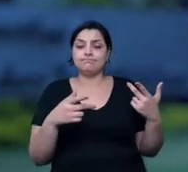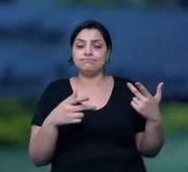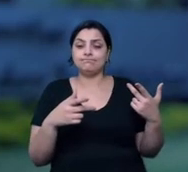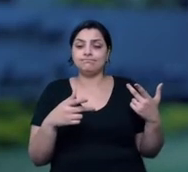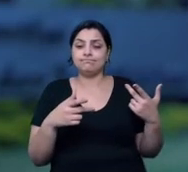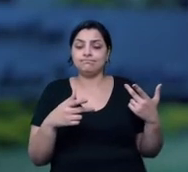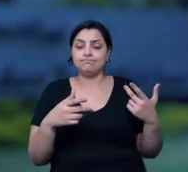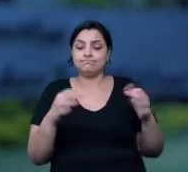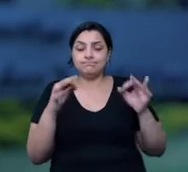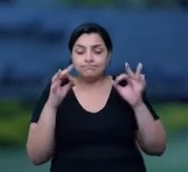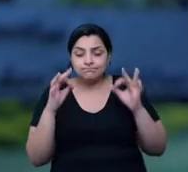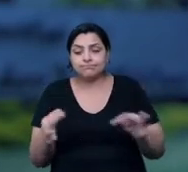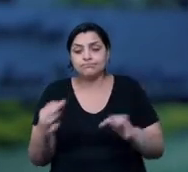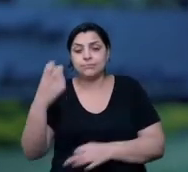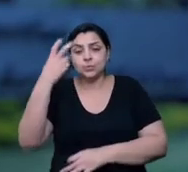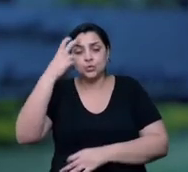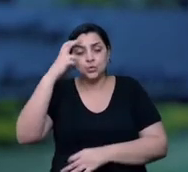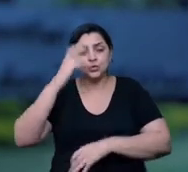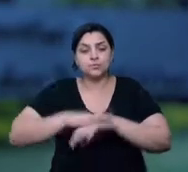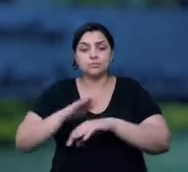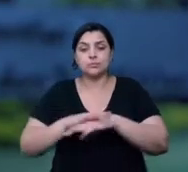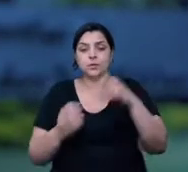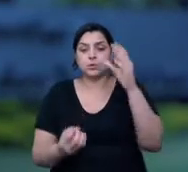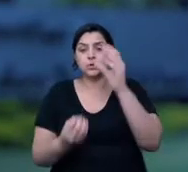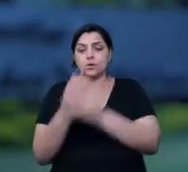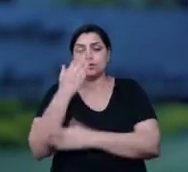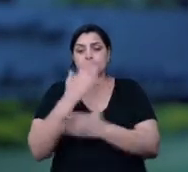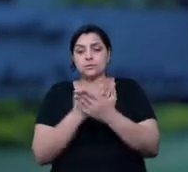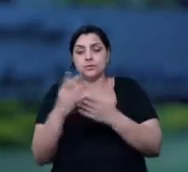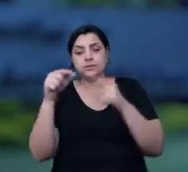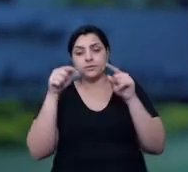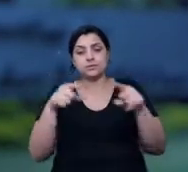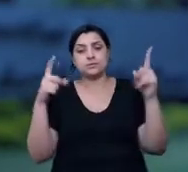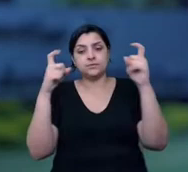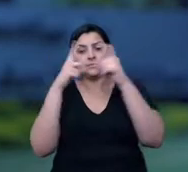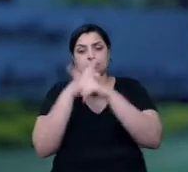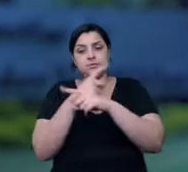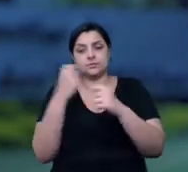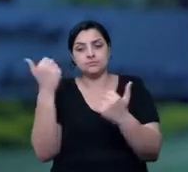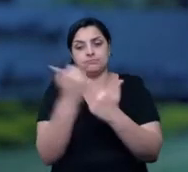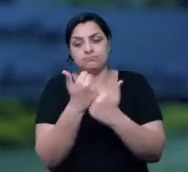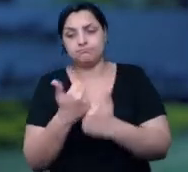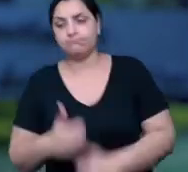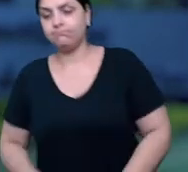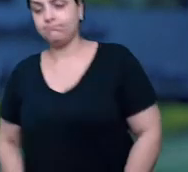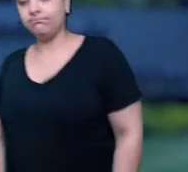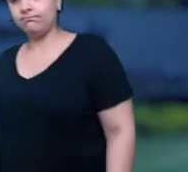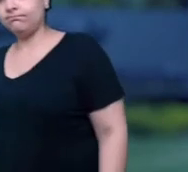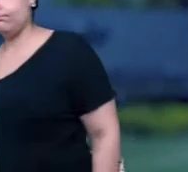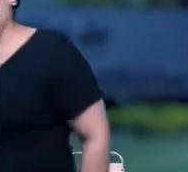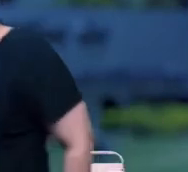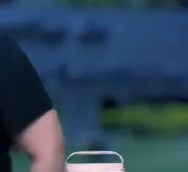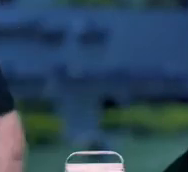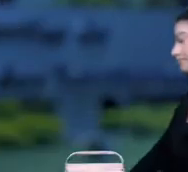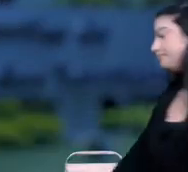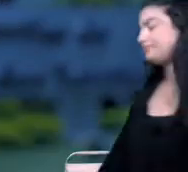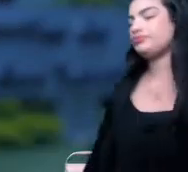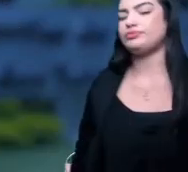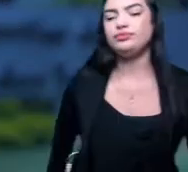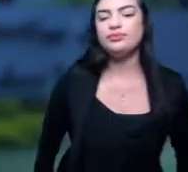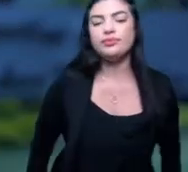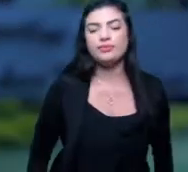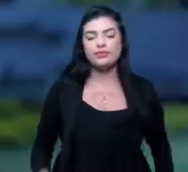da cultura que se cria a partir dessa dificuldade. E aí o sertão ele vai ser um pouco diferente simplesmente do Nordeste, né? Porque o